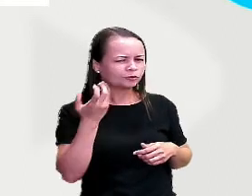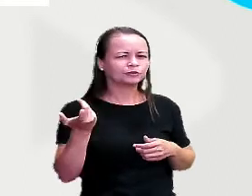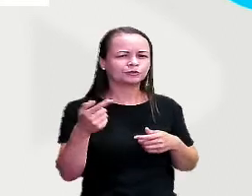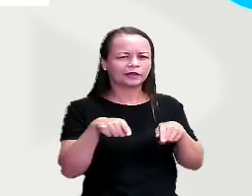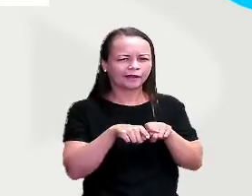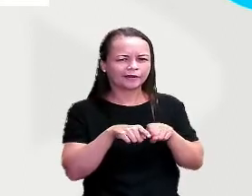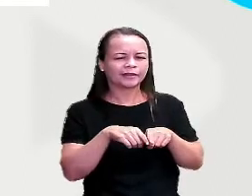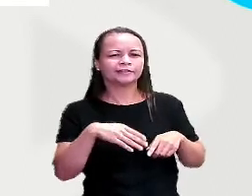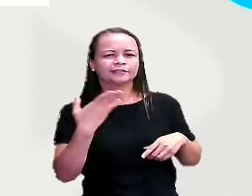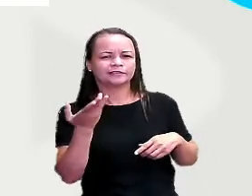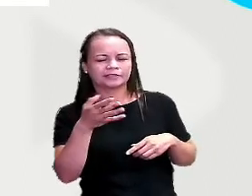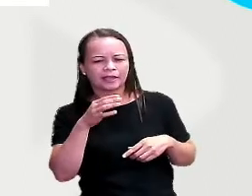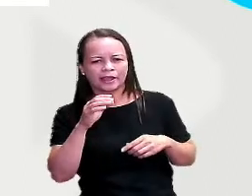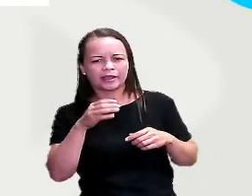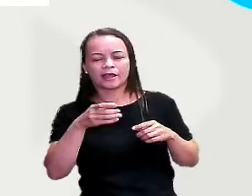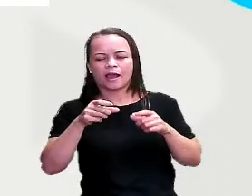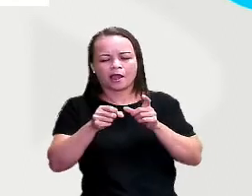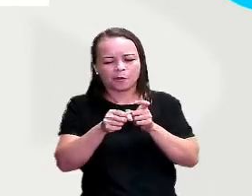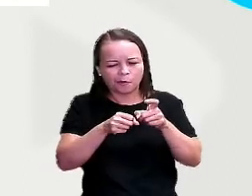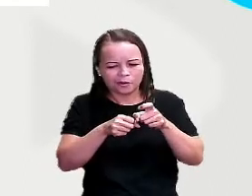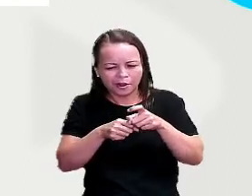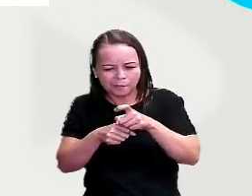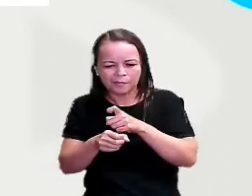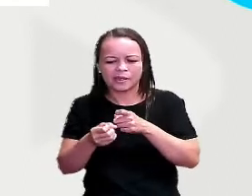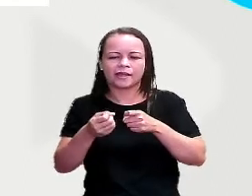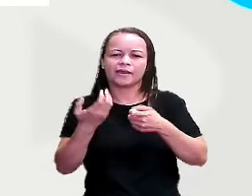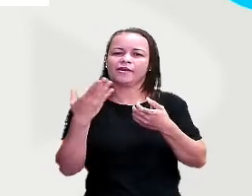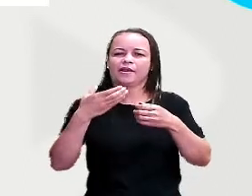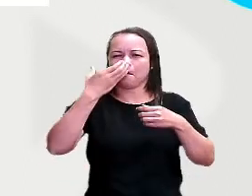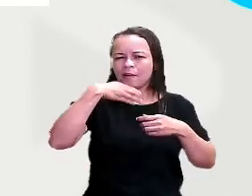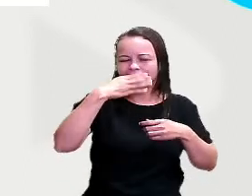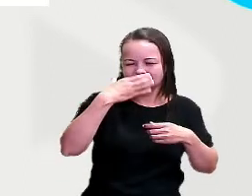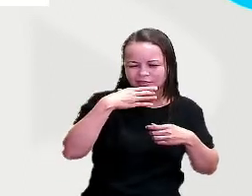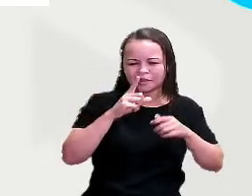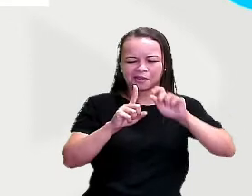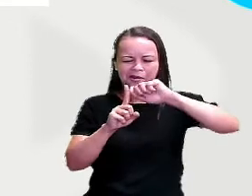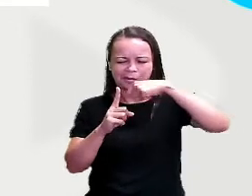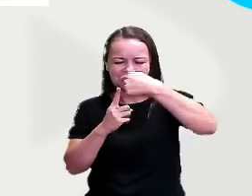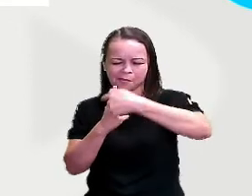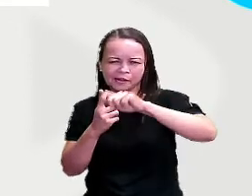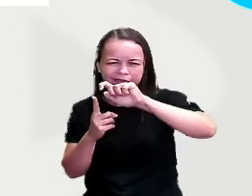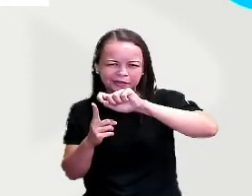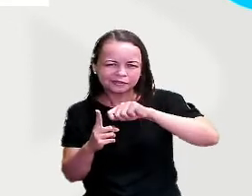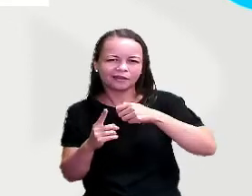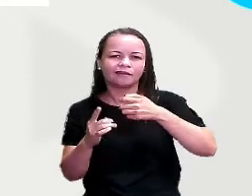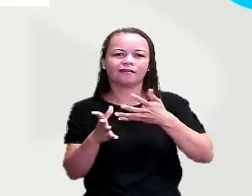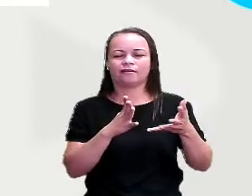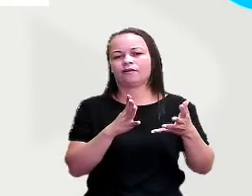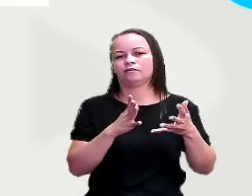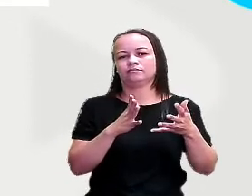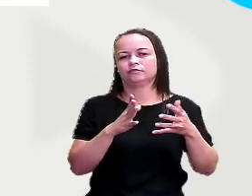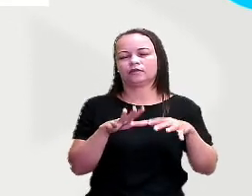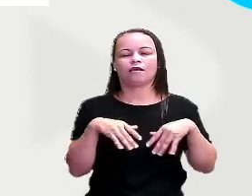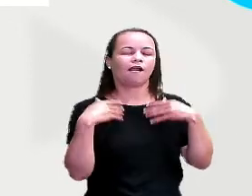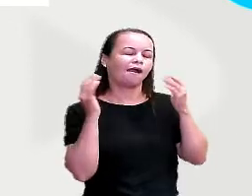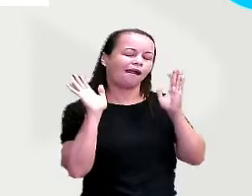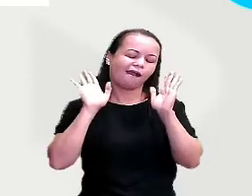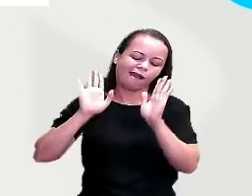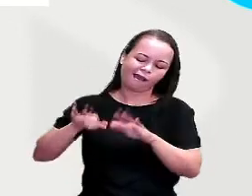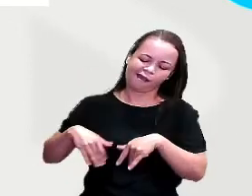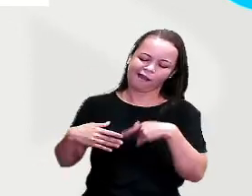bananeira, goiabeira. Ai, só você, Magali. Então, quando a gente lê essa tirinha, a gente consegue